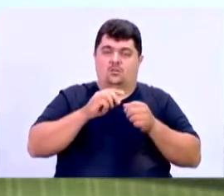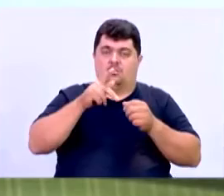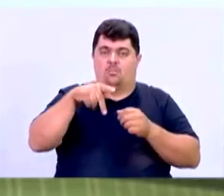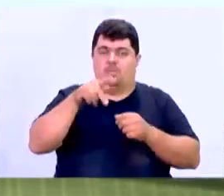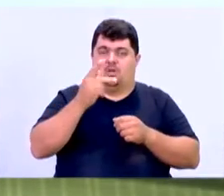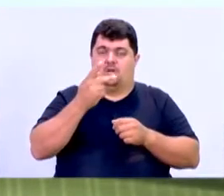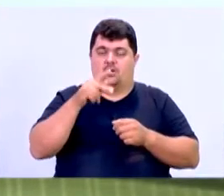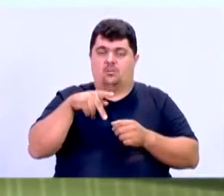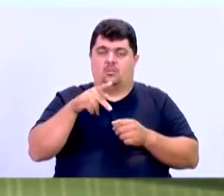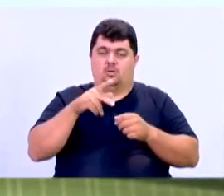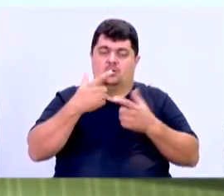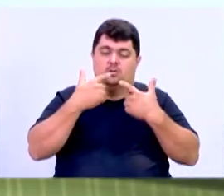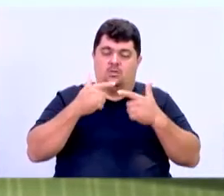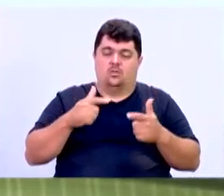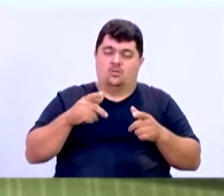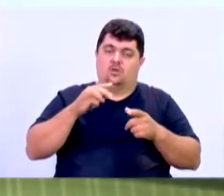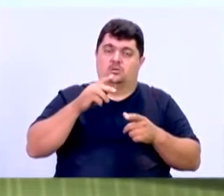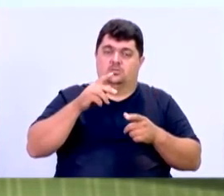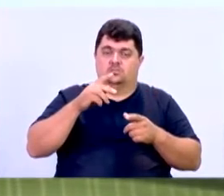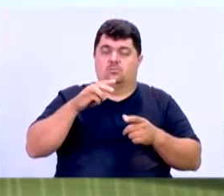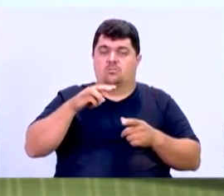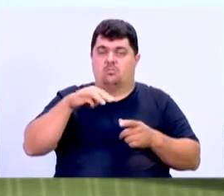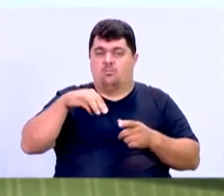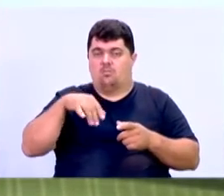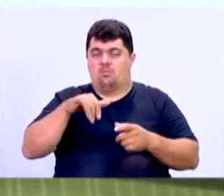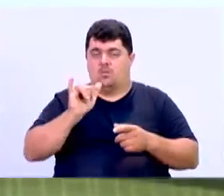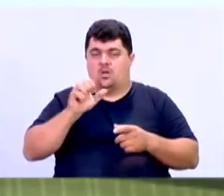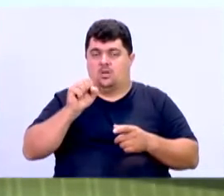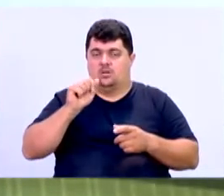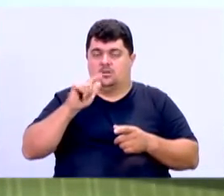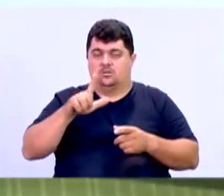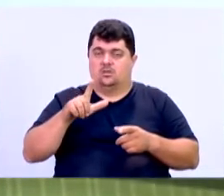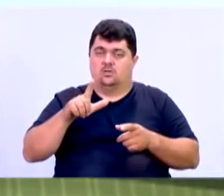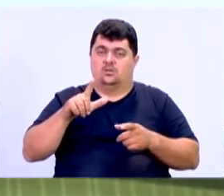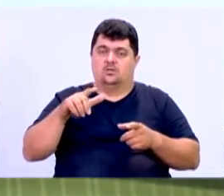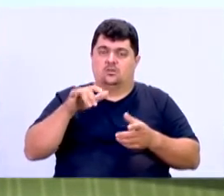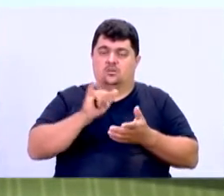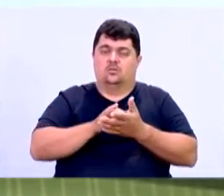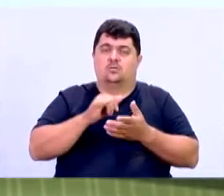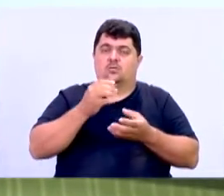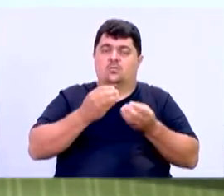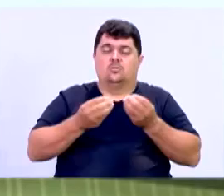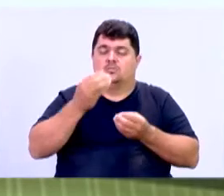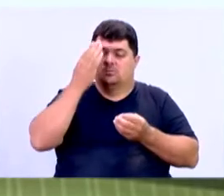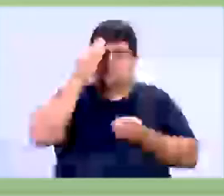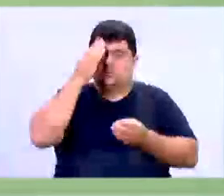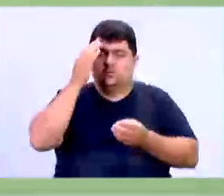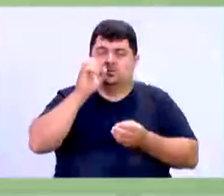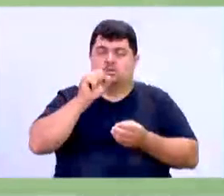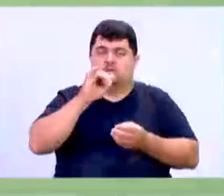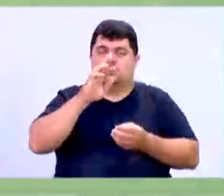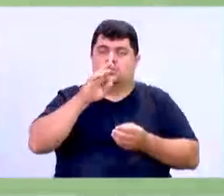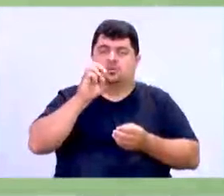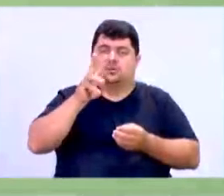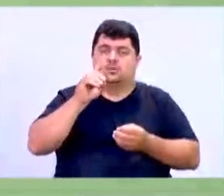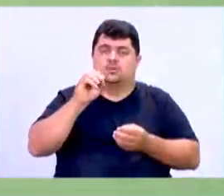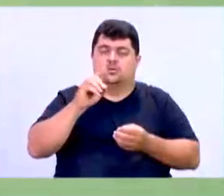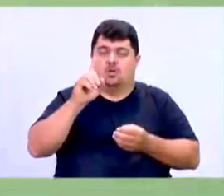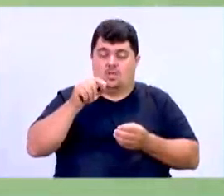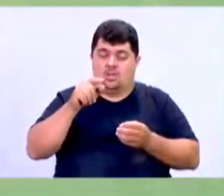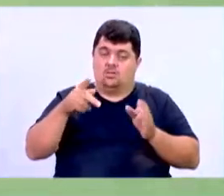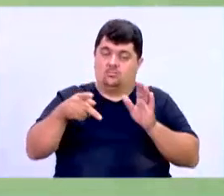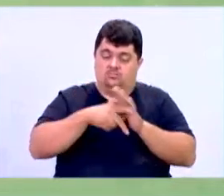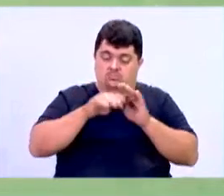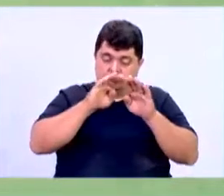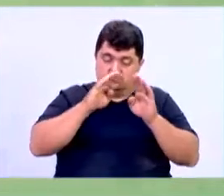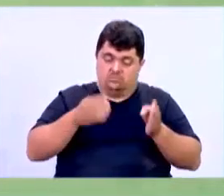PHP e linguagem MySQL, que é a instalação de um servidor web. Mas vamos entender o que é um servidor web. Servidor web ele é um programa